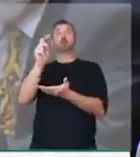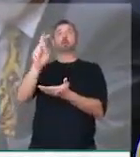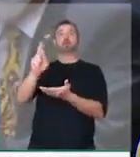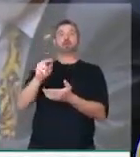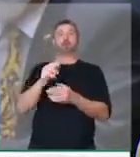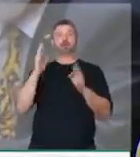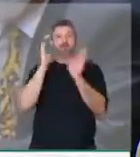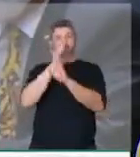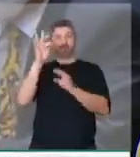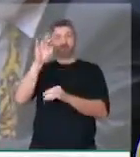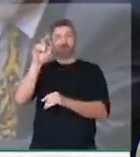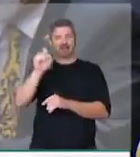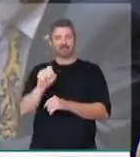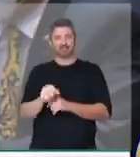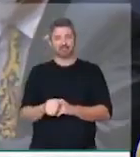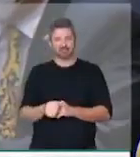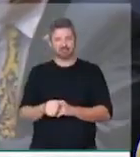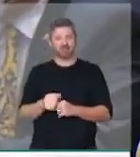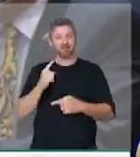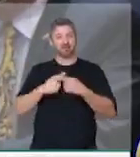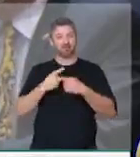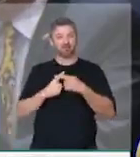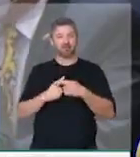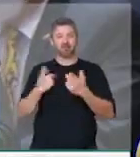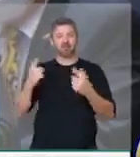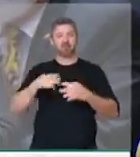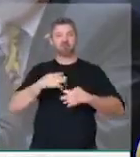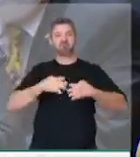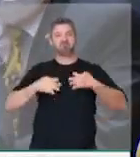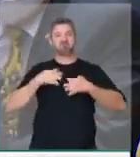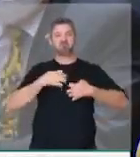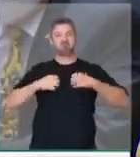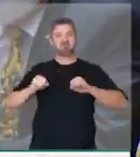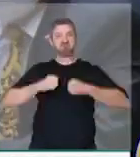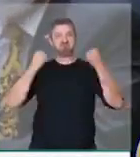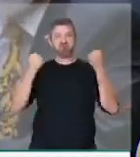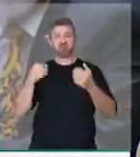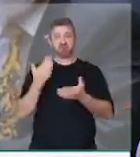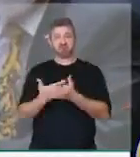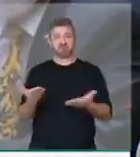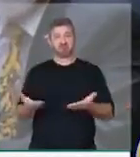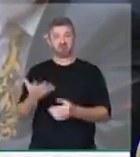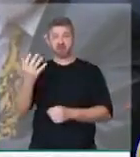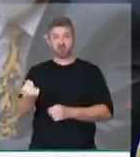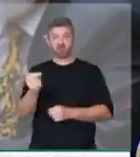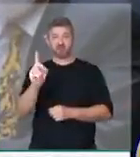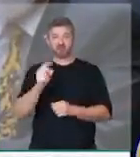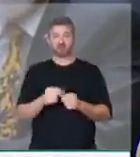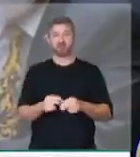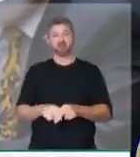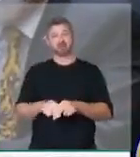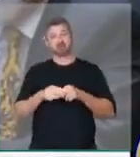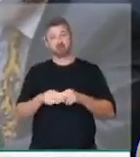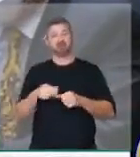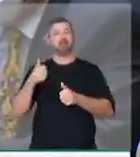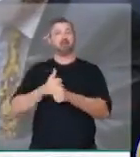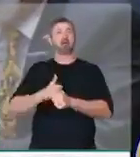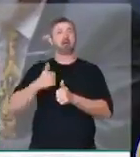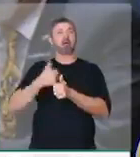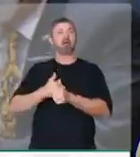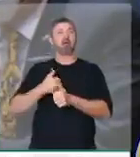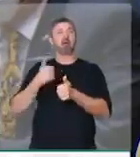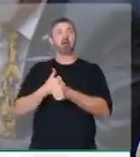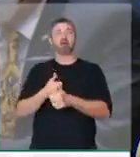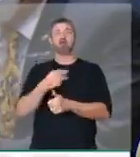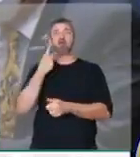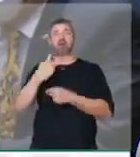flash, que na verdade eles ficaram muito frustrados, indignados e até agora não aceitaram. E por isso que ficam insistindo nessa